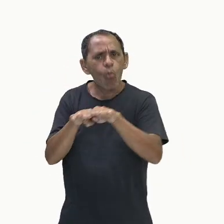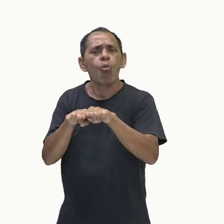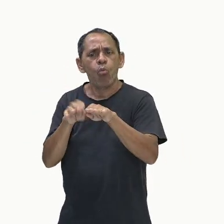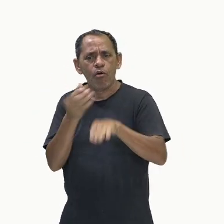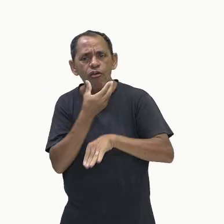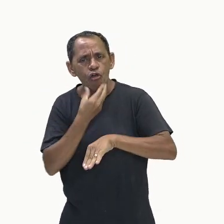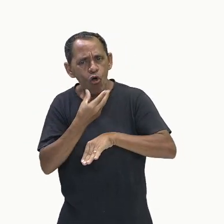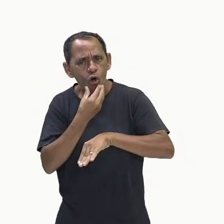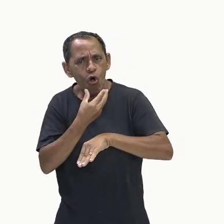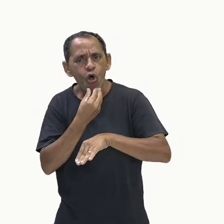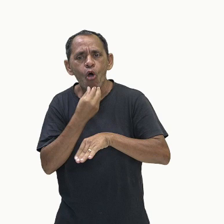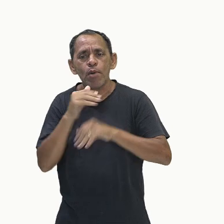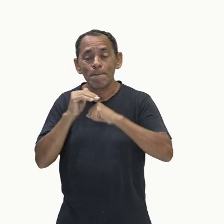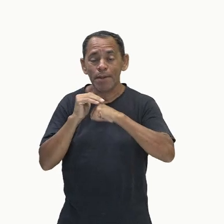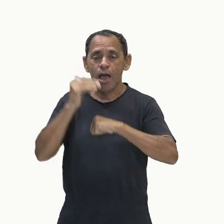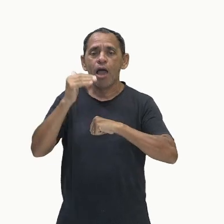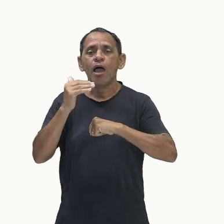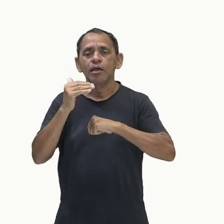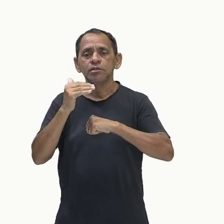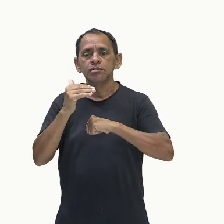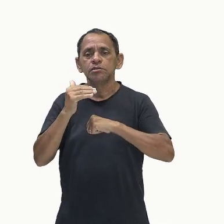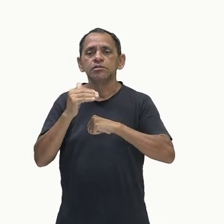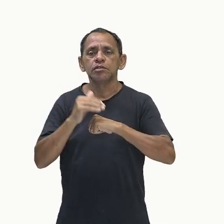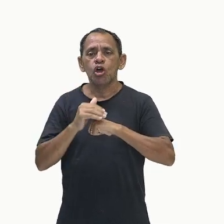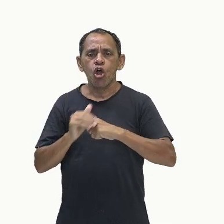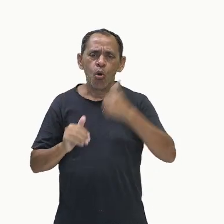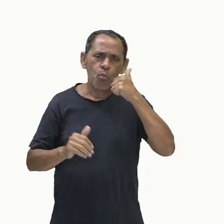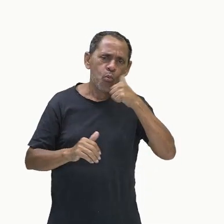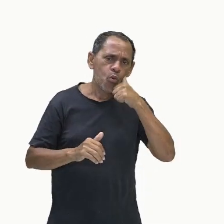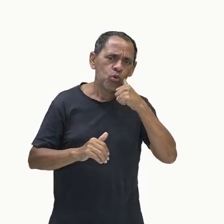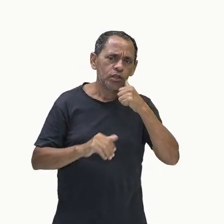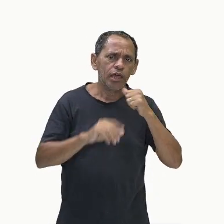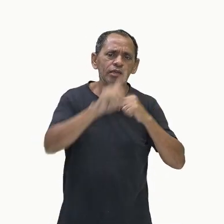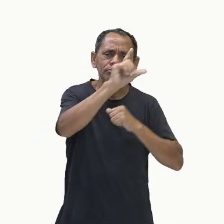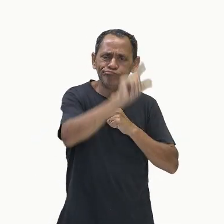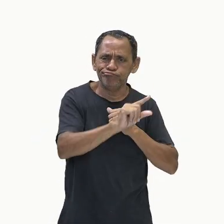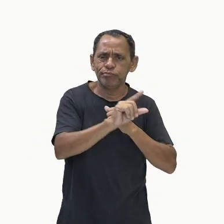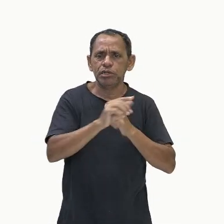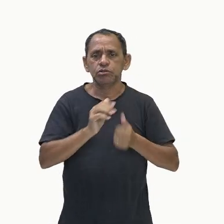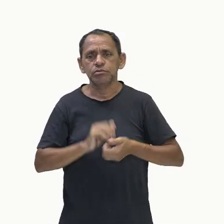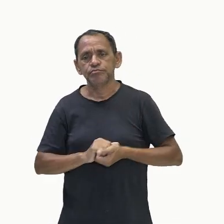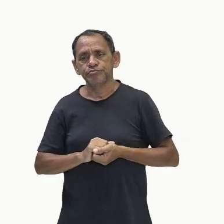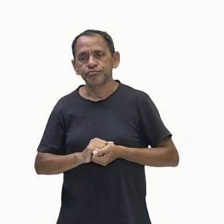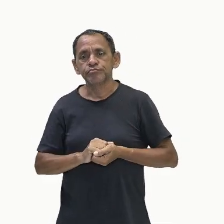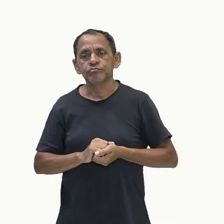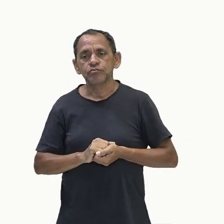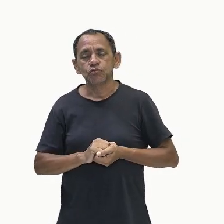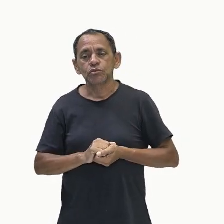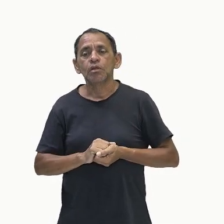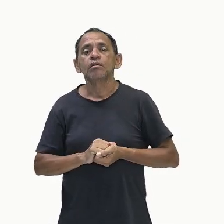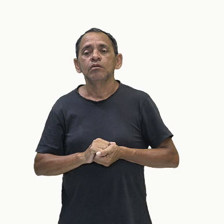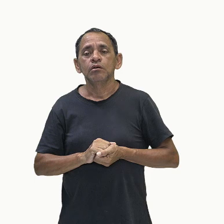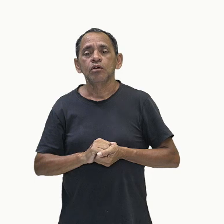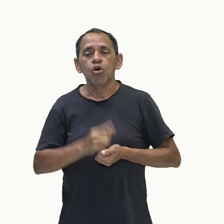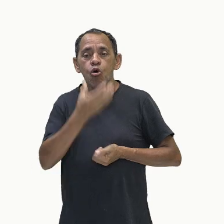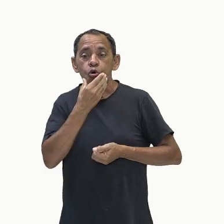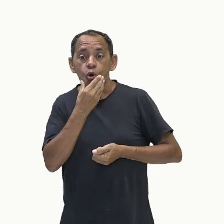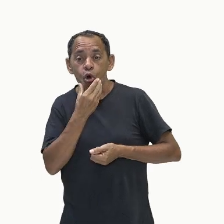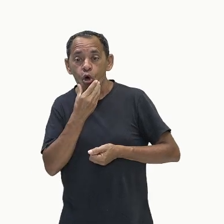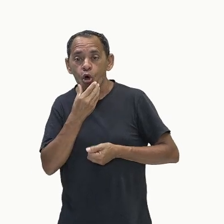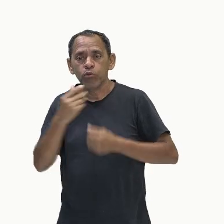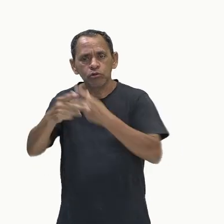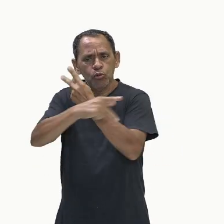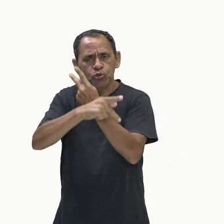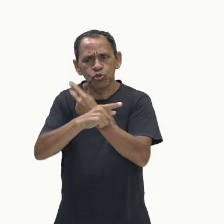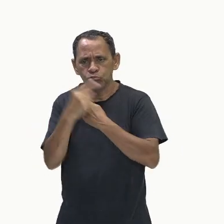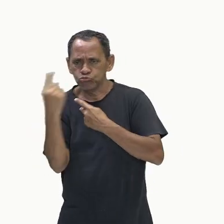coisa interessante, do que em mulheres, porque os homens têm apenas um cromossomo, enquanto as mulheres têm 2. Como isso,